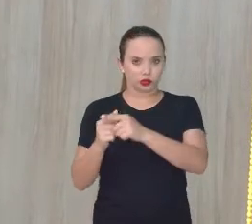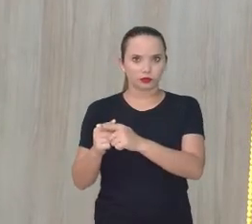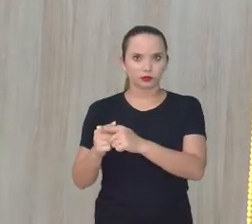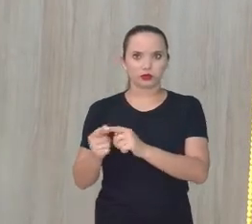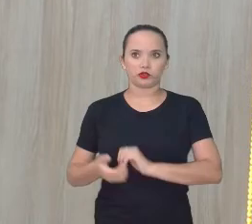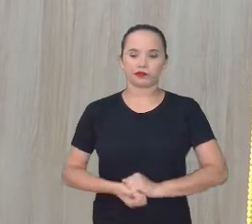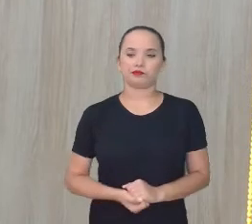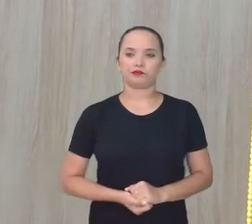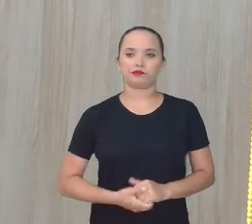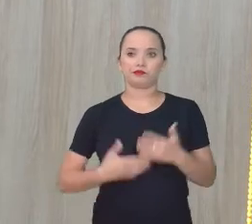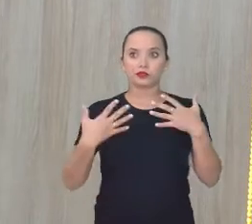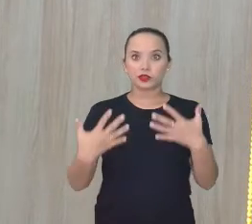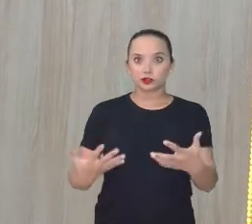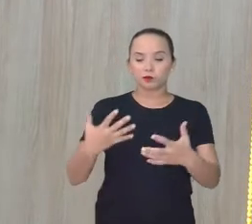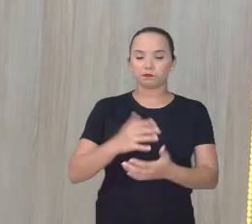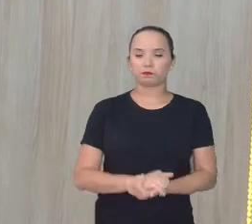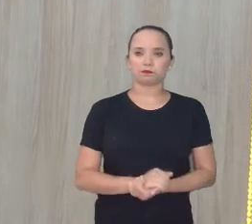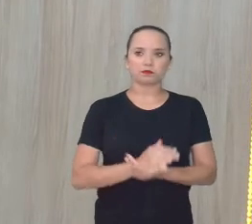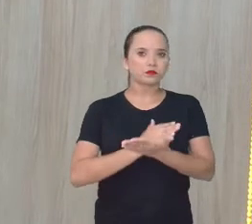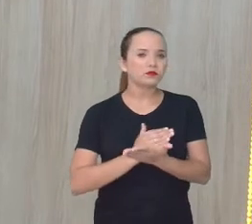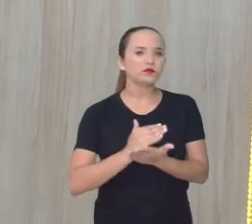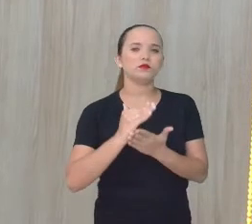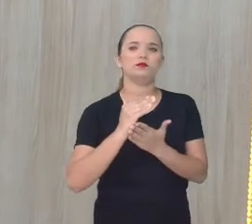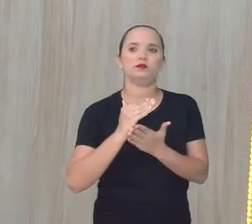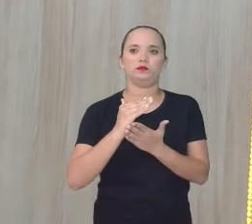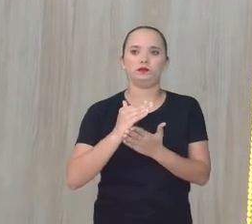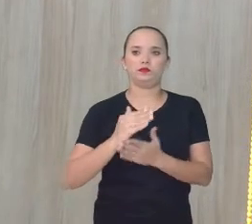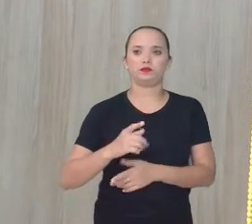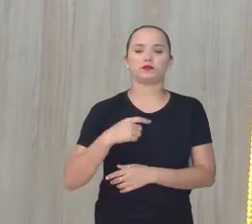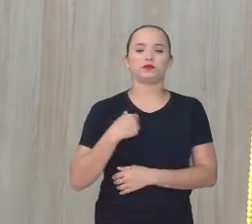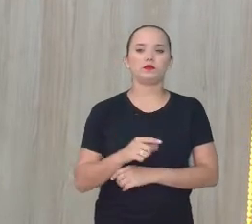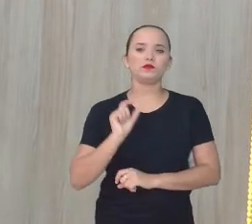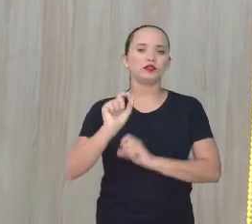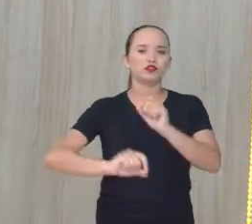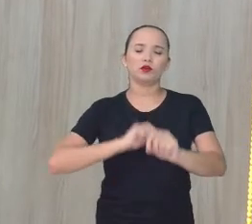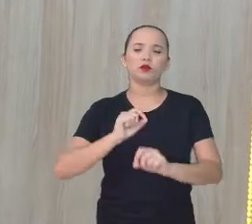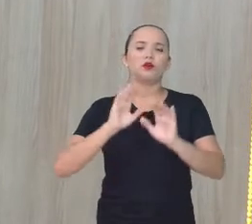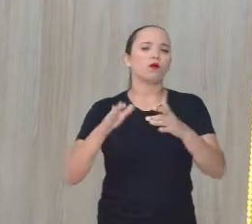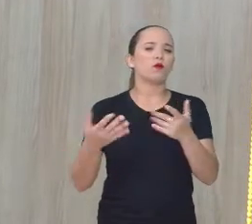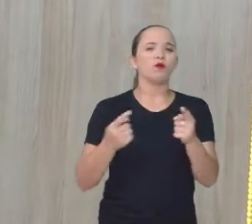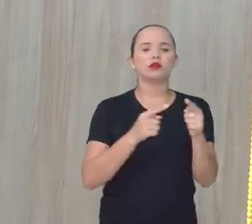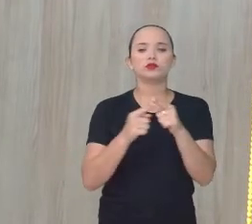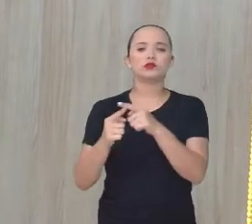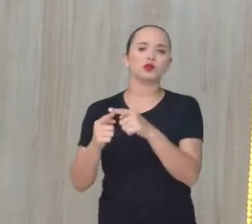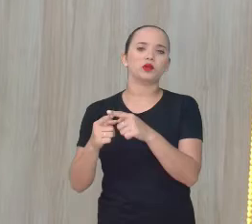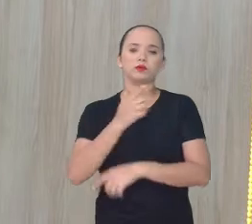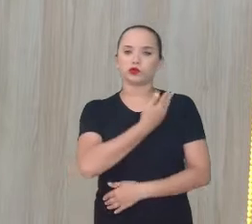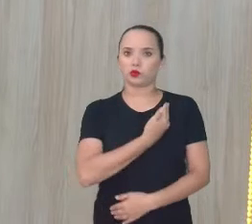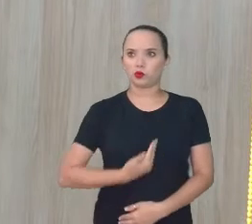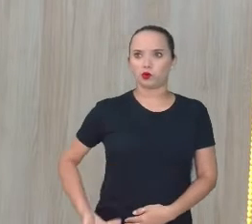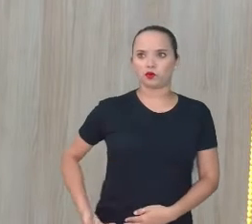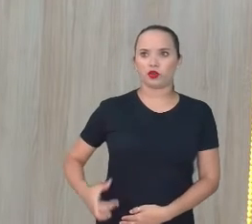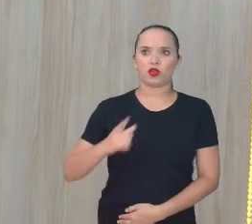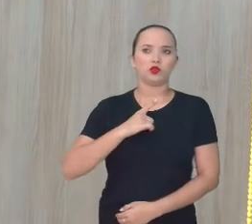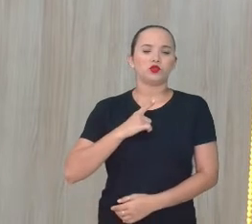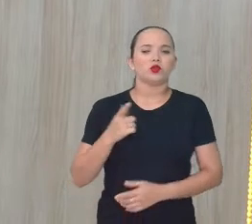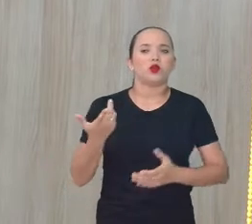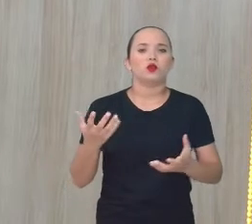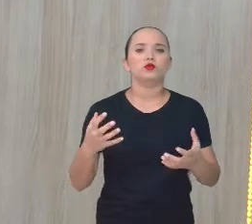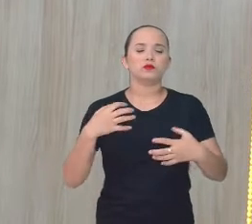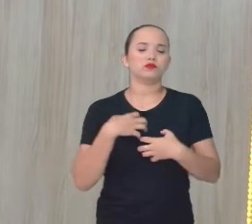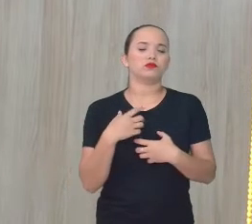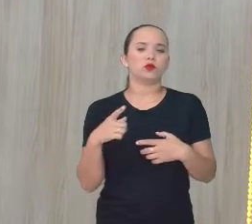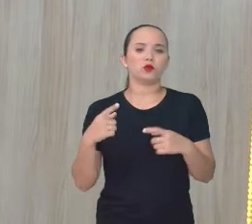governo, Então, começando, definindo que formas de governo seriam os modos pelos quais o